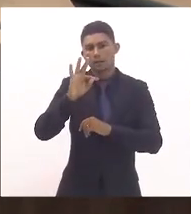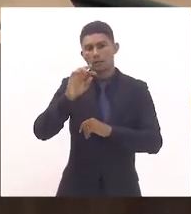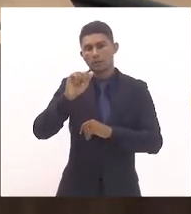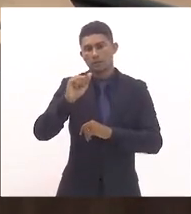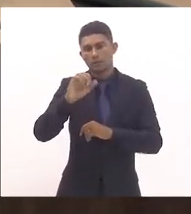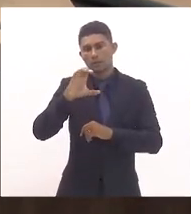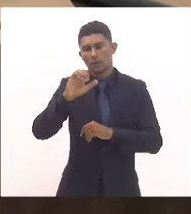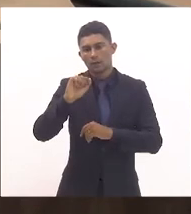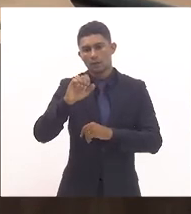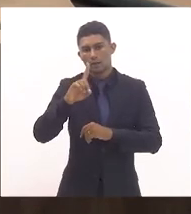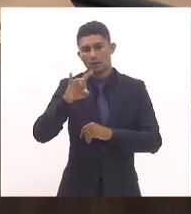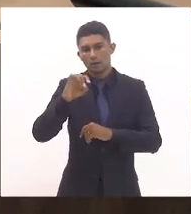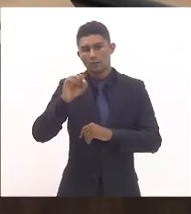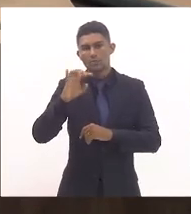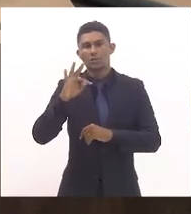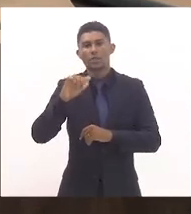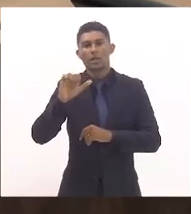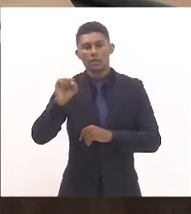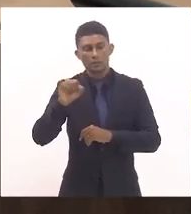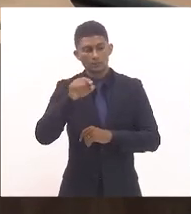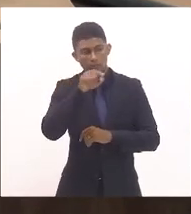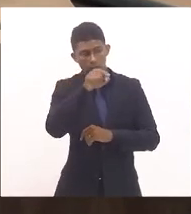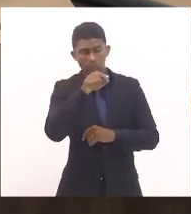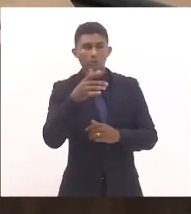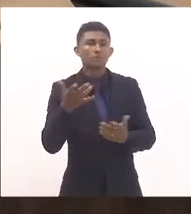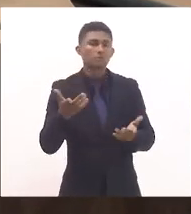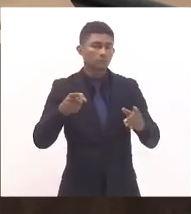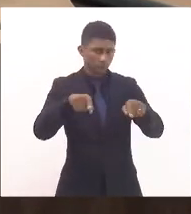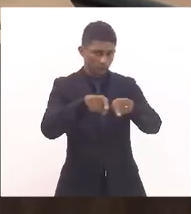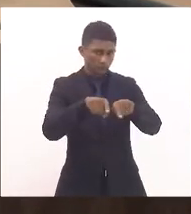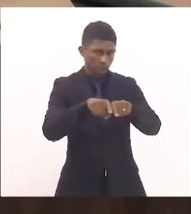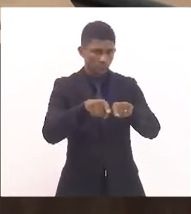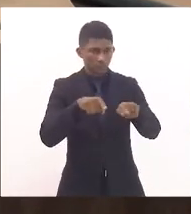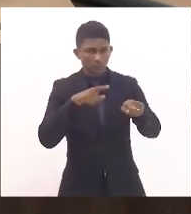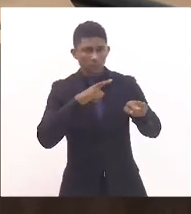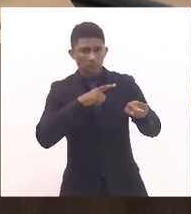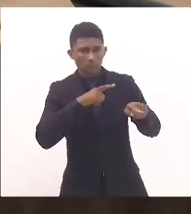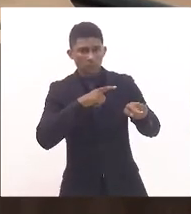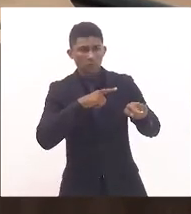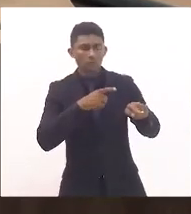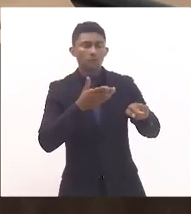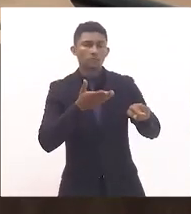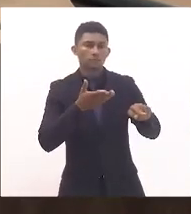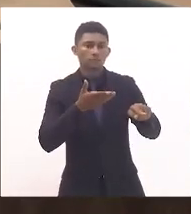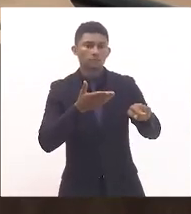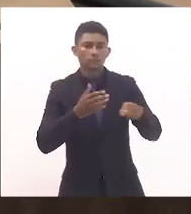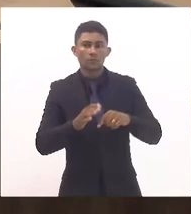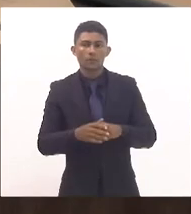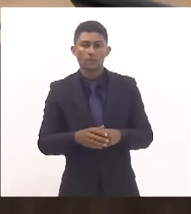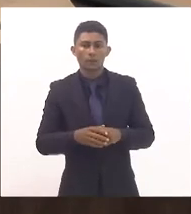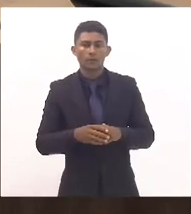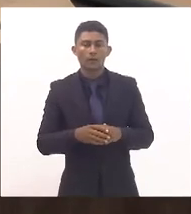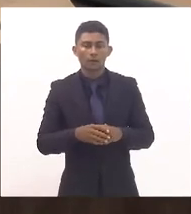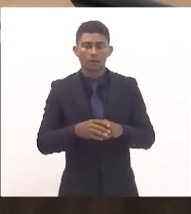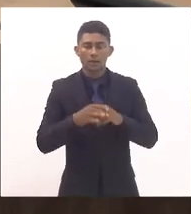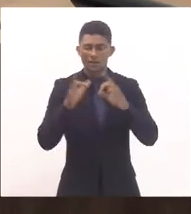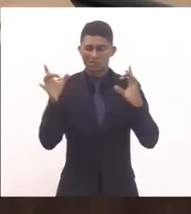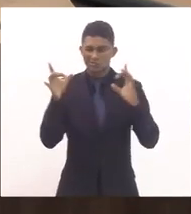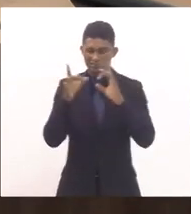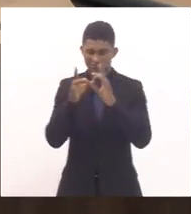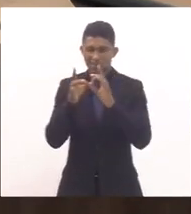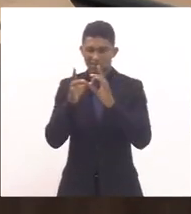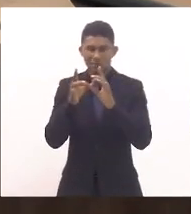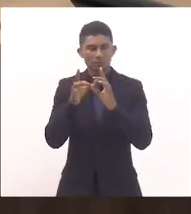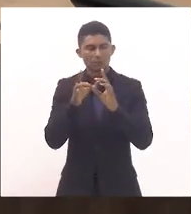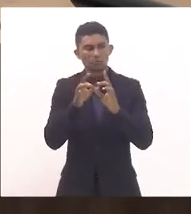se eles também teriam a cobertura do convênio